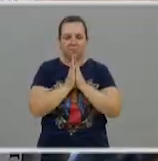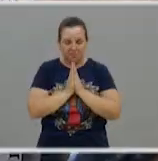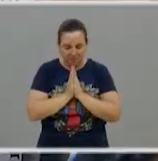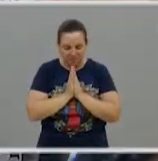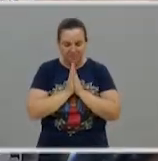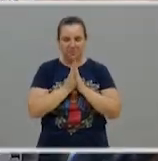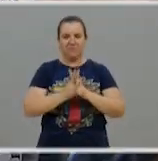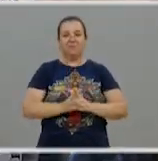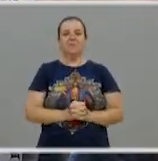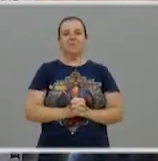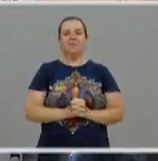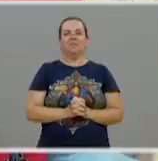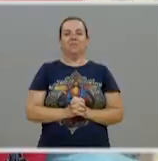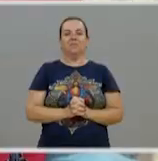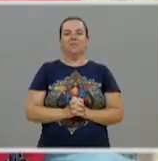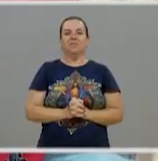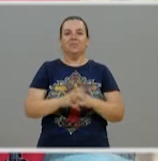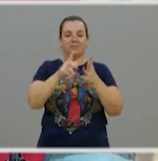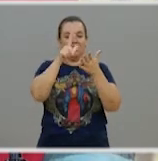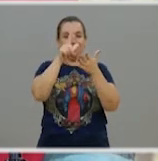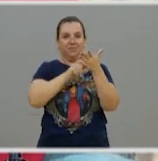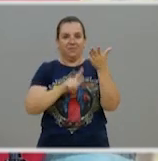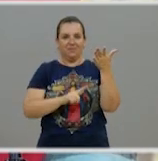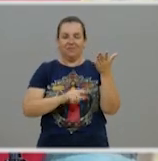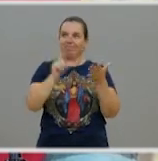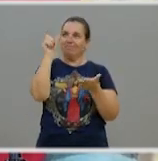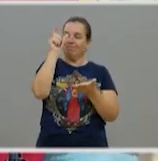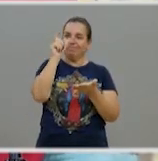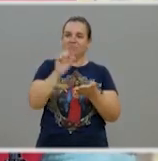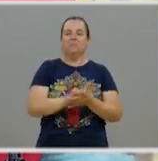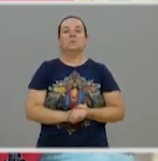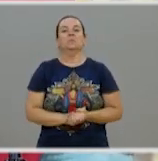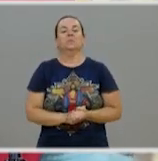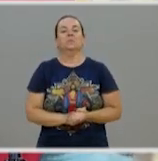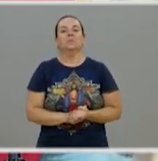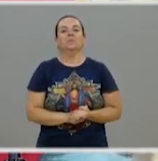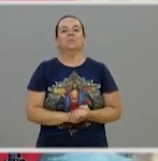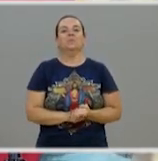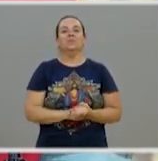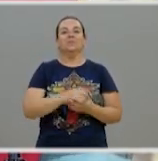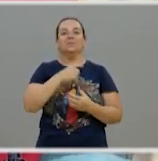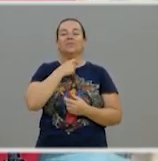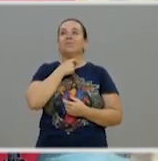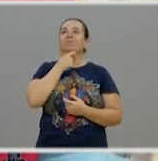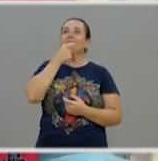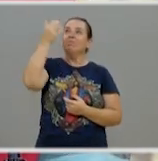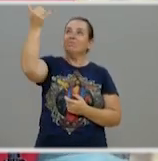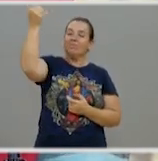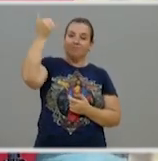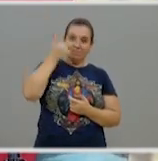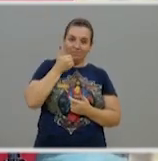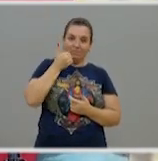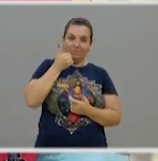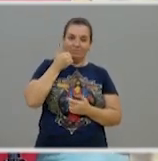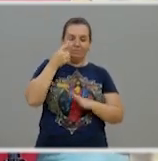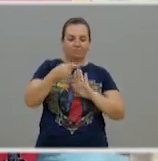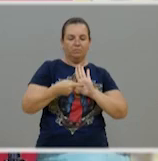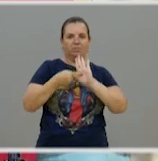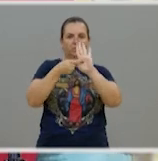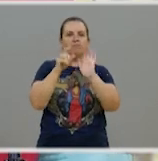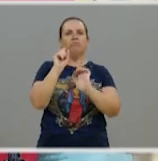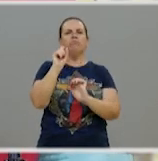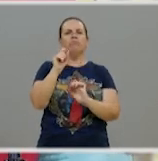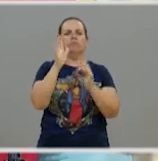Santo. Amém. Amém. Liturgia da Palavra. A voz do Pai revela quem é